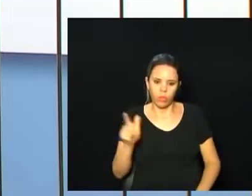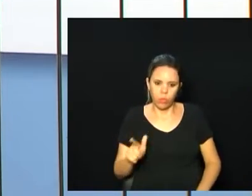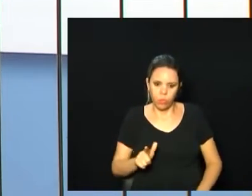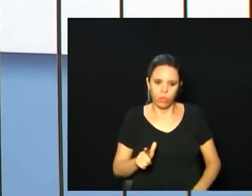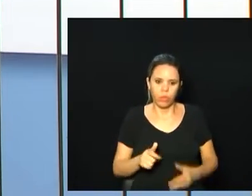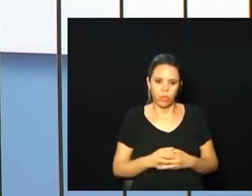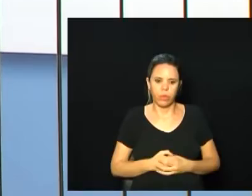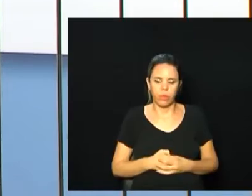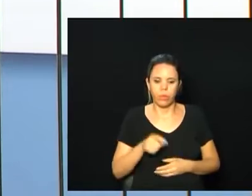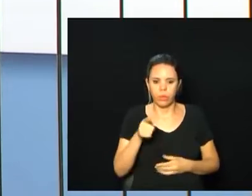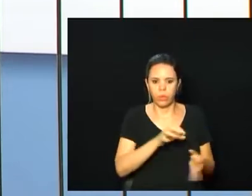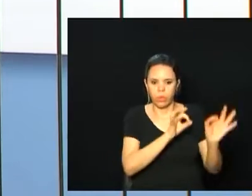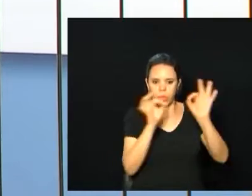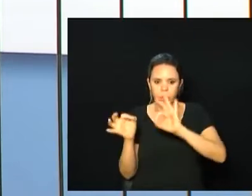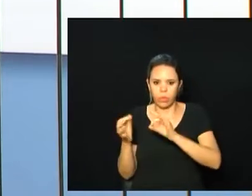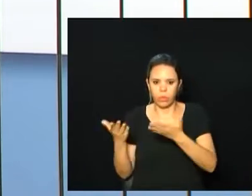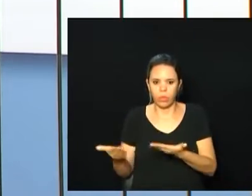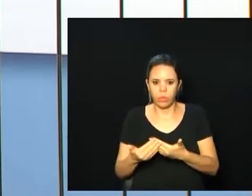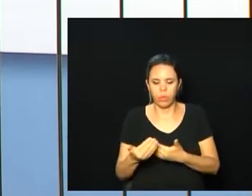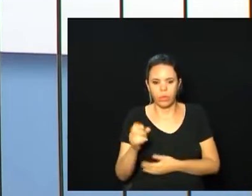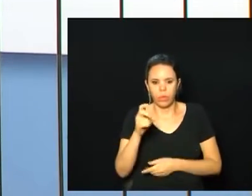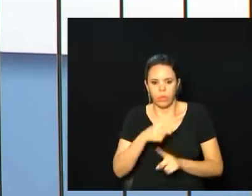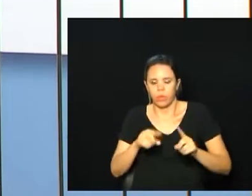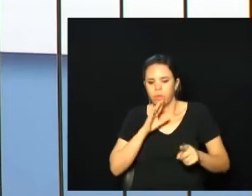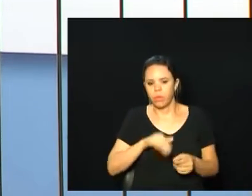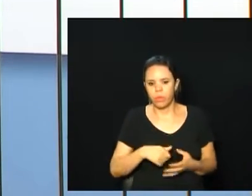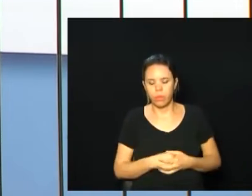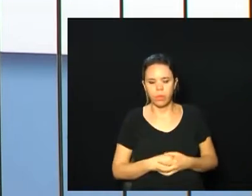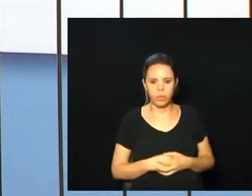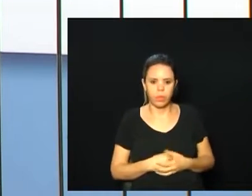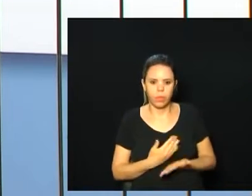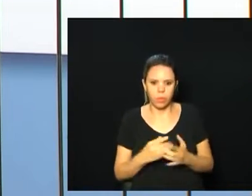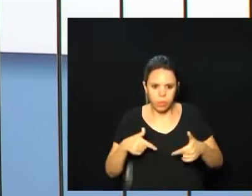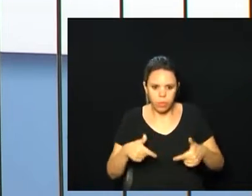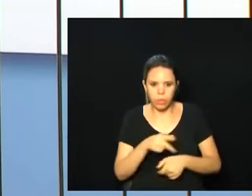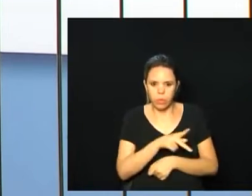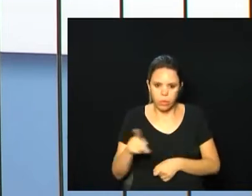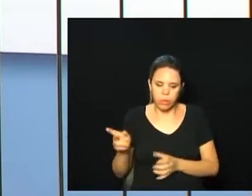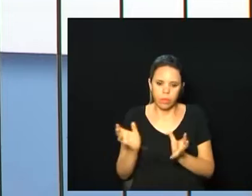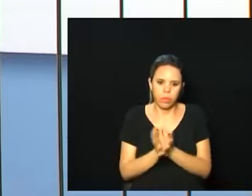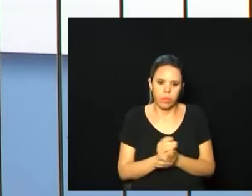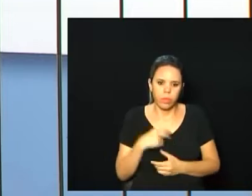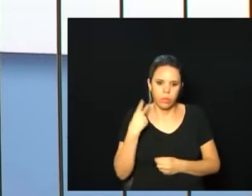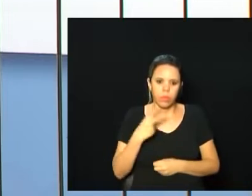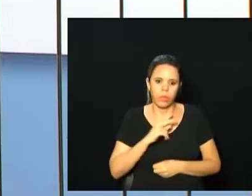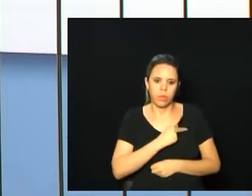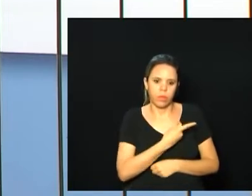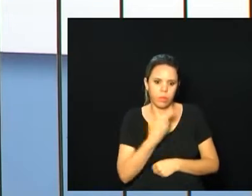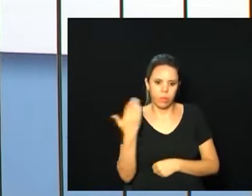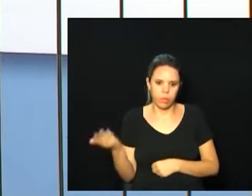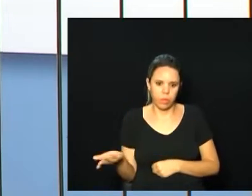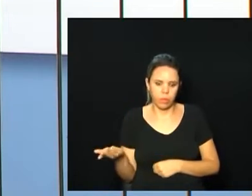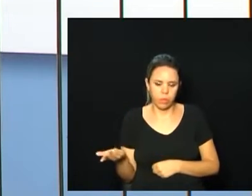Azul. Você acompanha aqui com a gente a partir de 5h30 da tarde essa iniciativa do presidente da comissão, que é o vereador Paulo